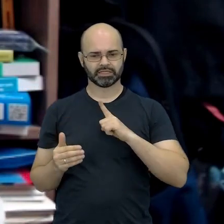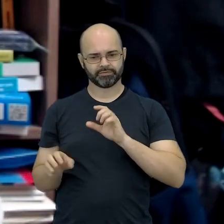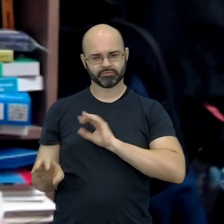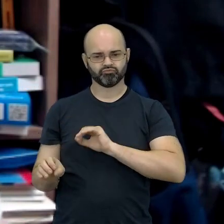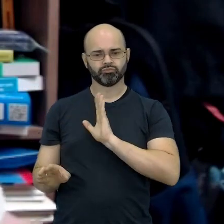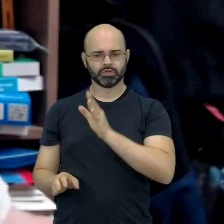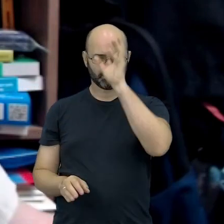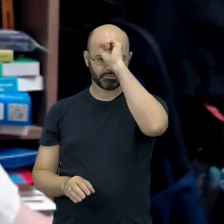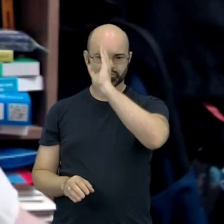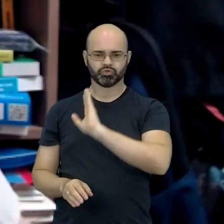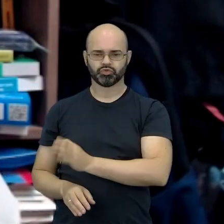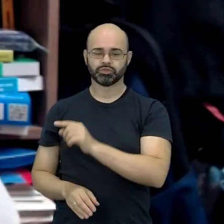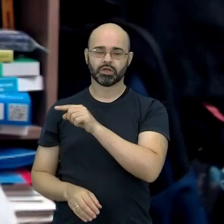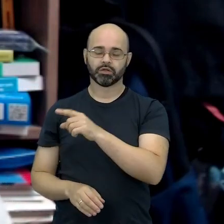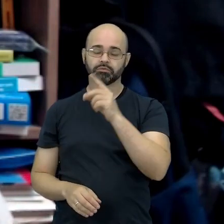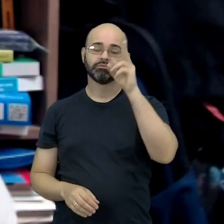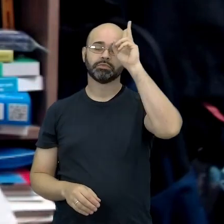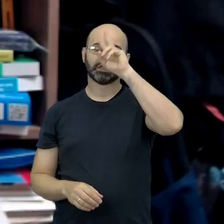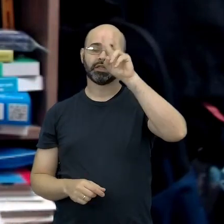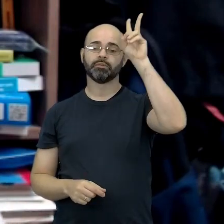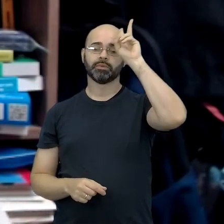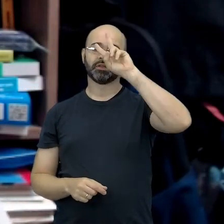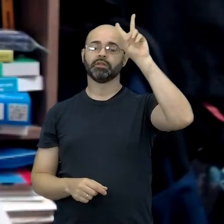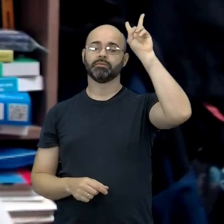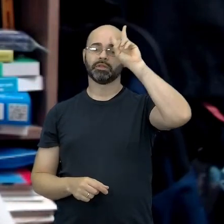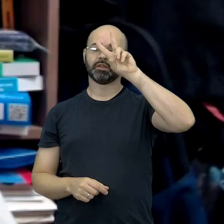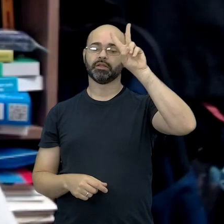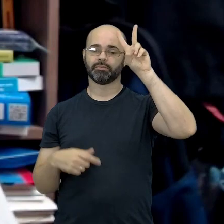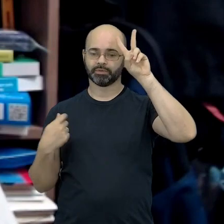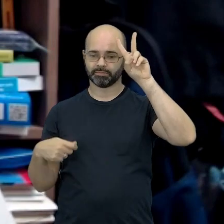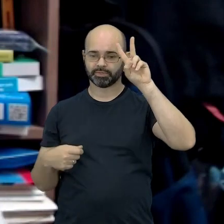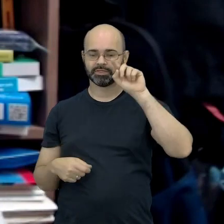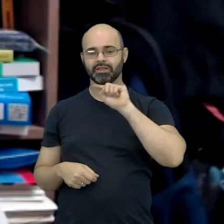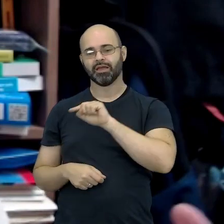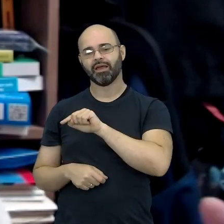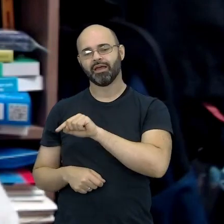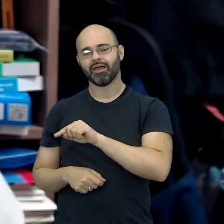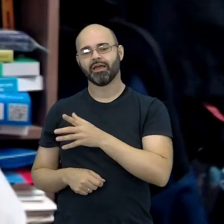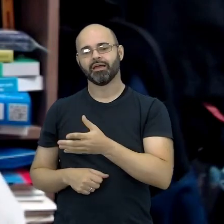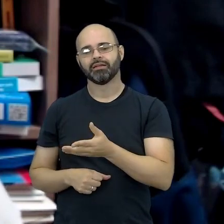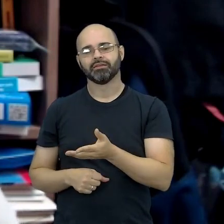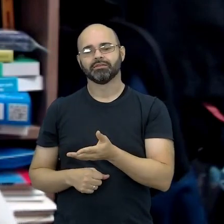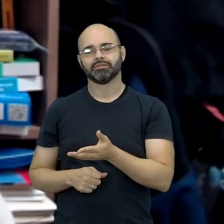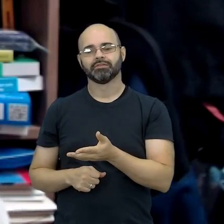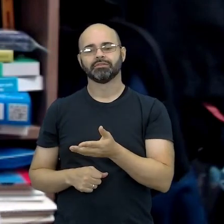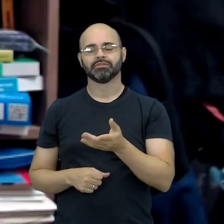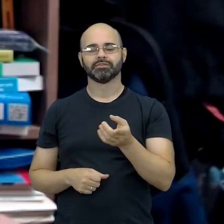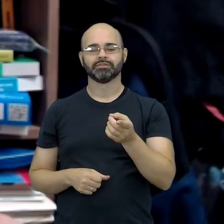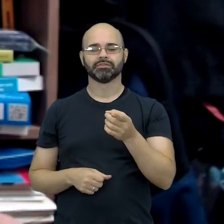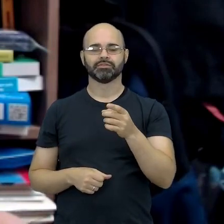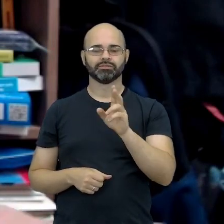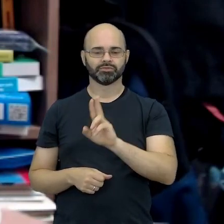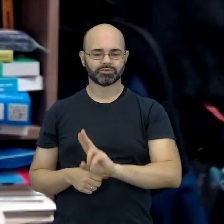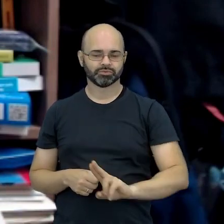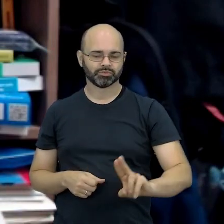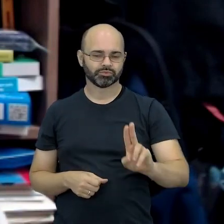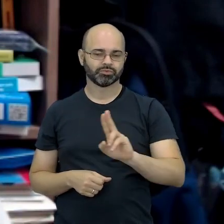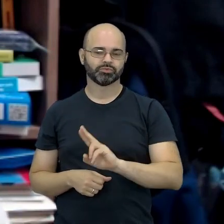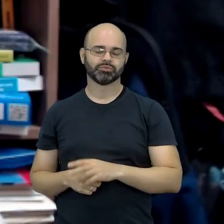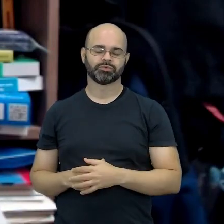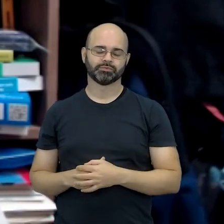né? Revisitar esses conteúdos para que ele possa se utilizar desses componentes,